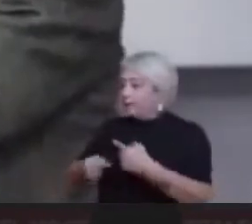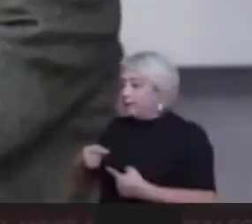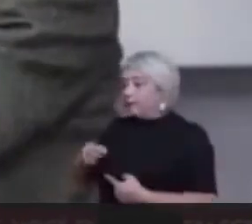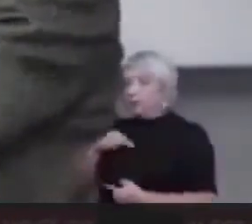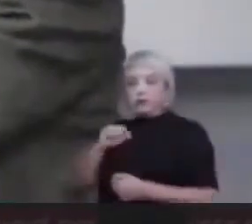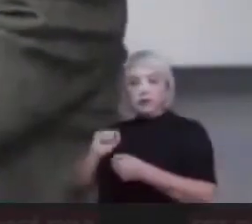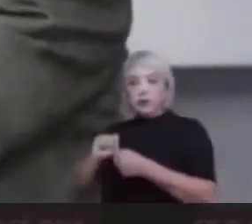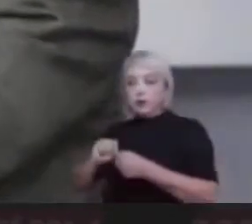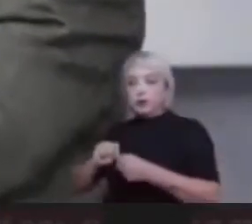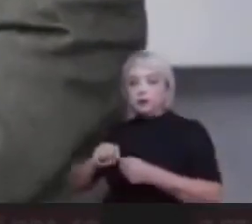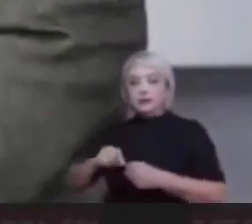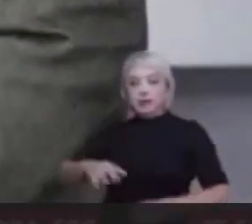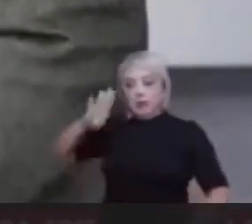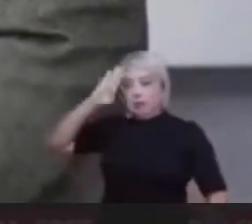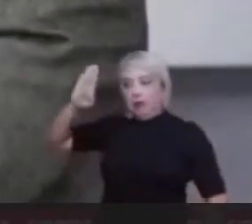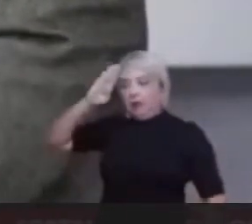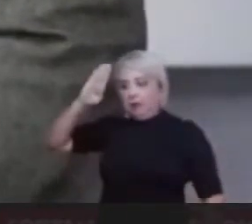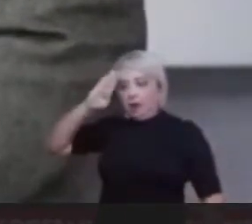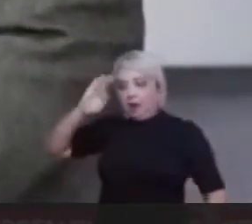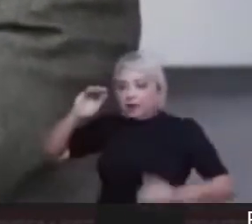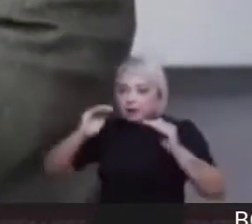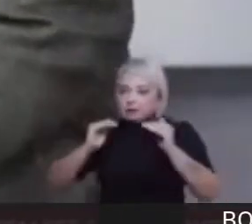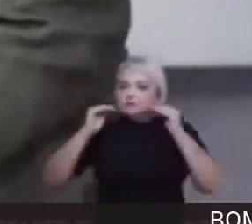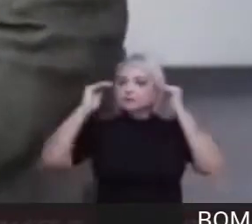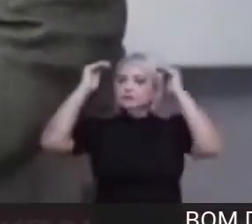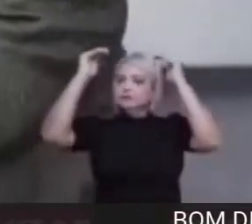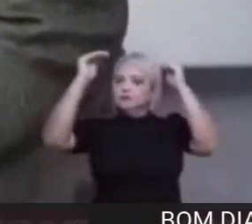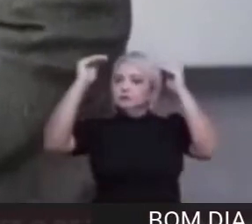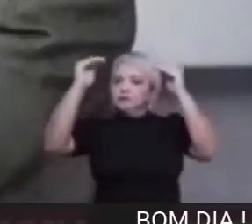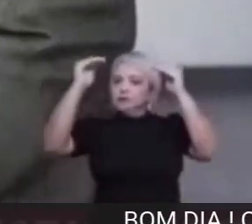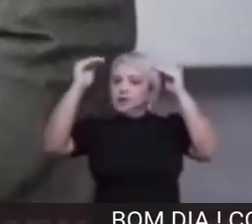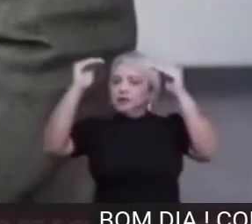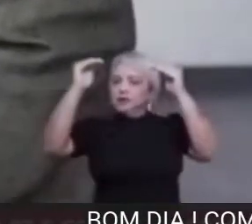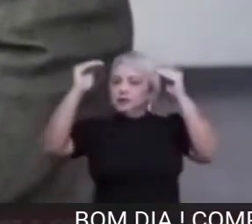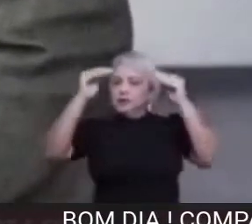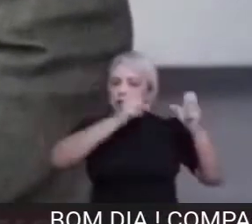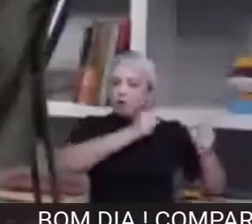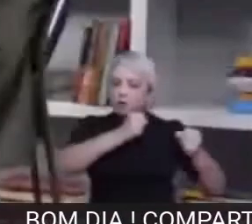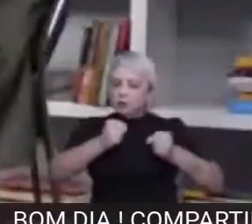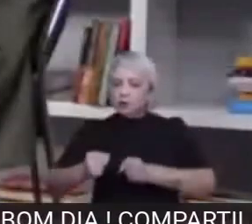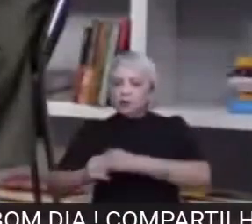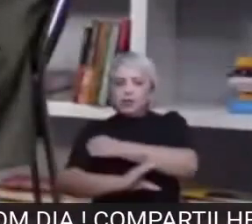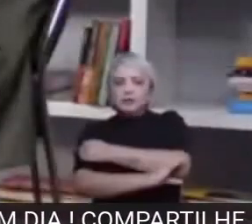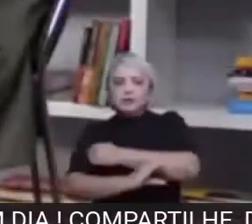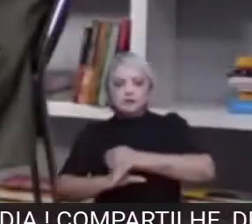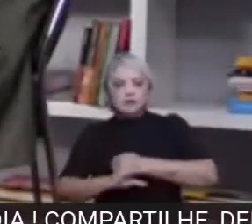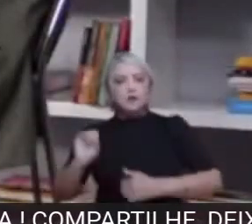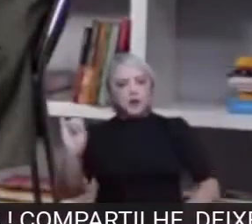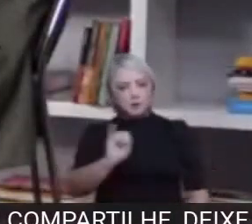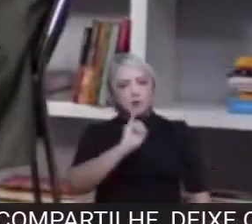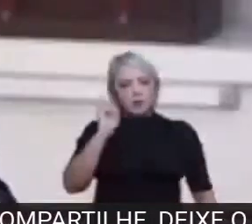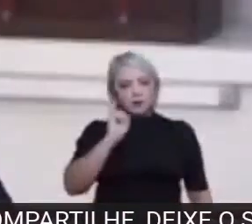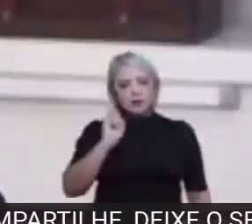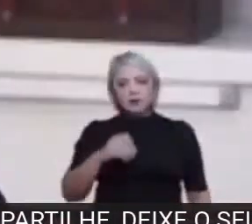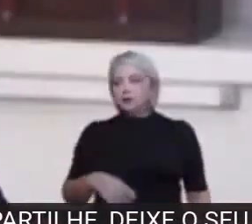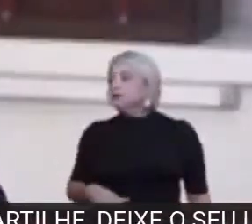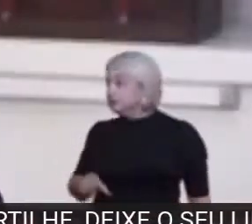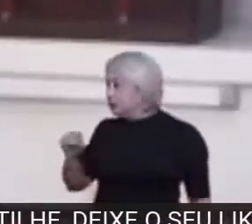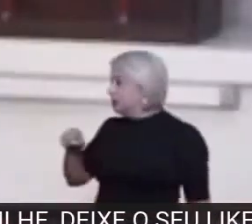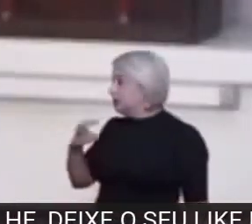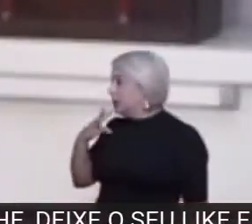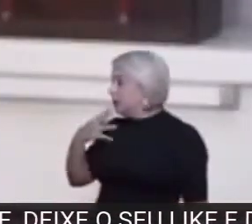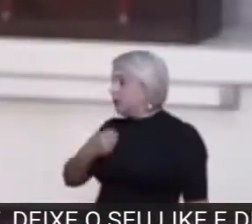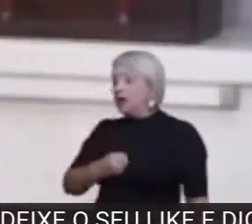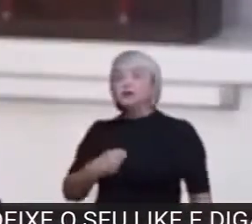quartéis, que a primazia do poder civil é muito importante? Eu acho. Veja, eu